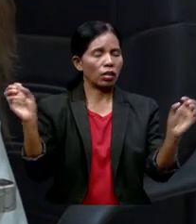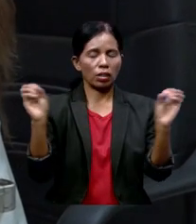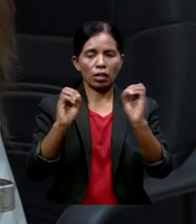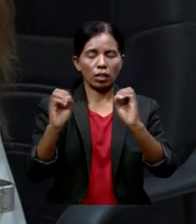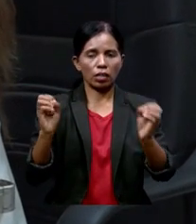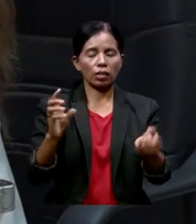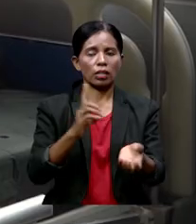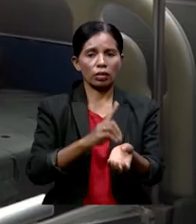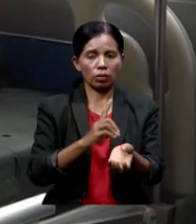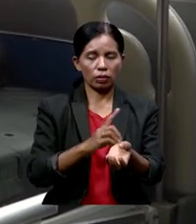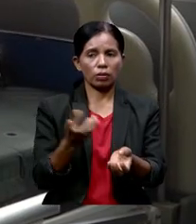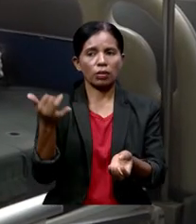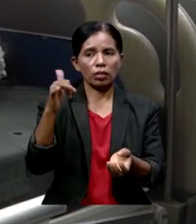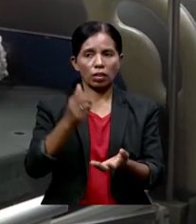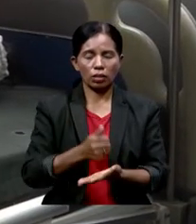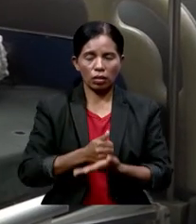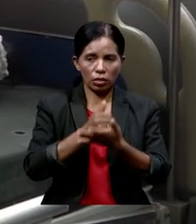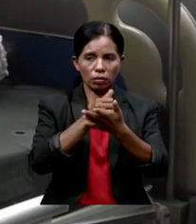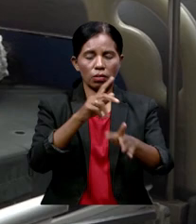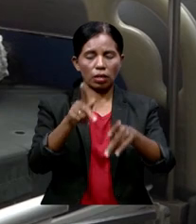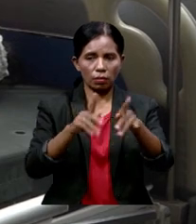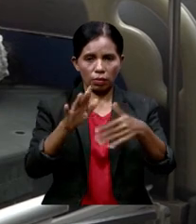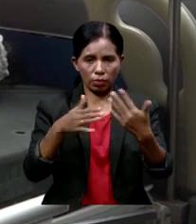Pessoal Saúde, atende comunidade.